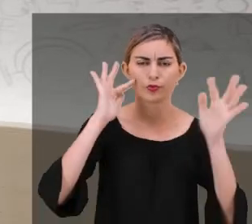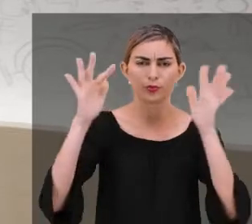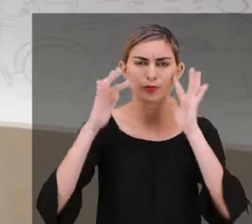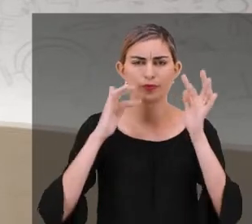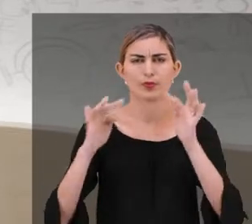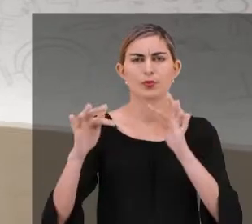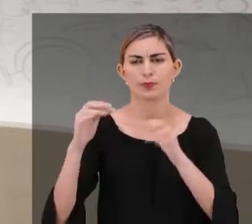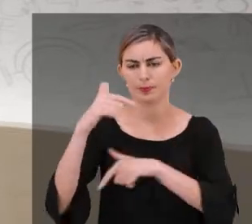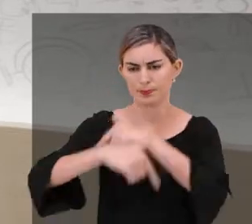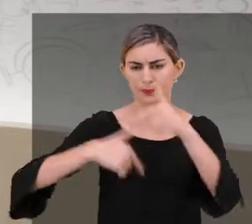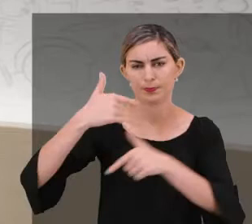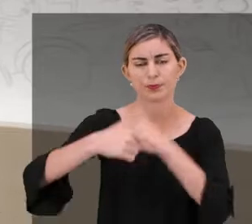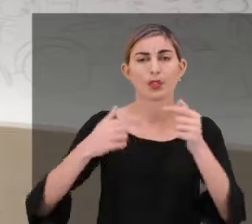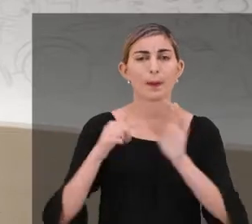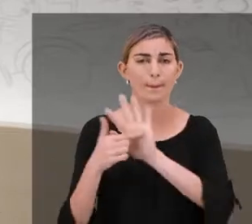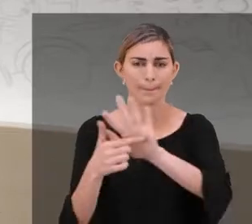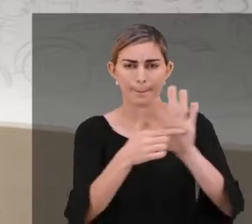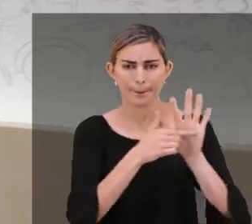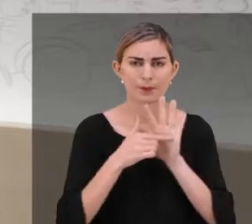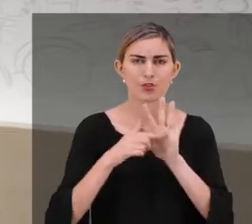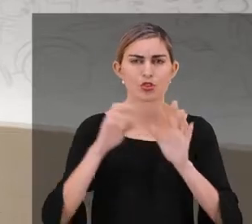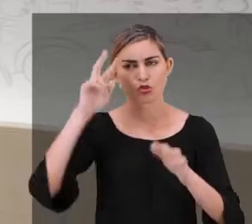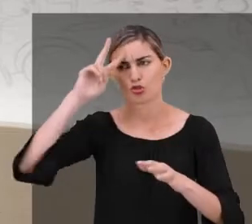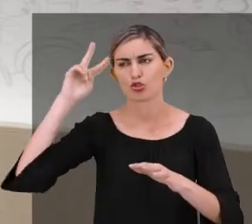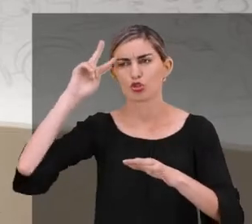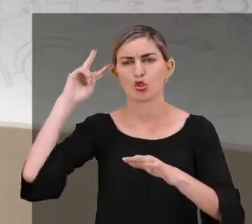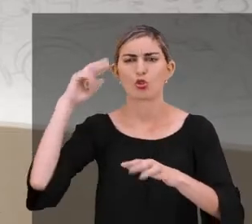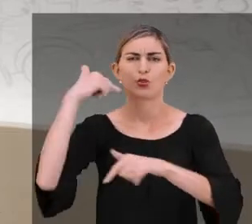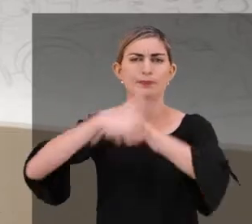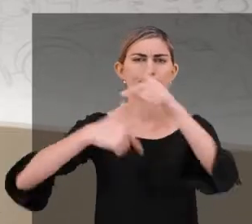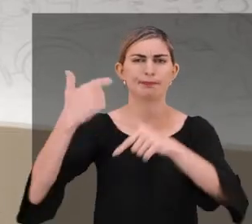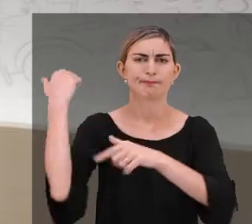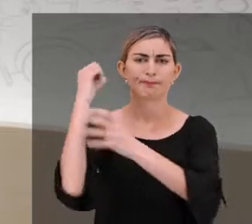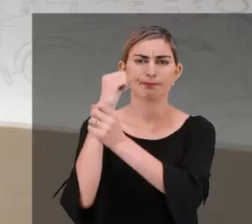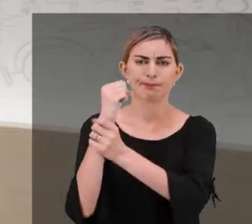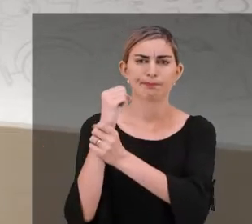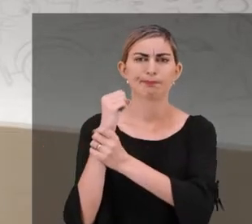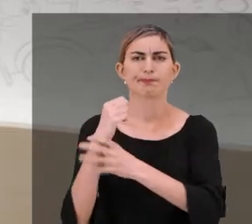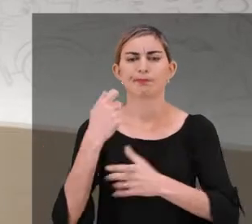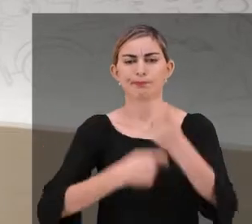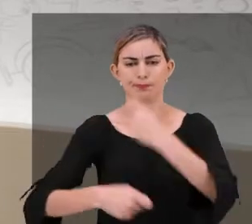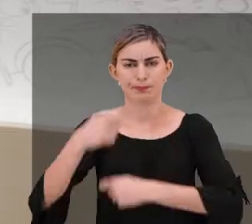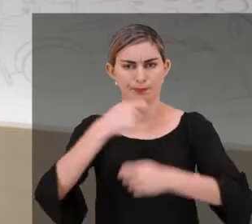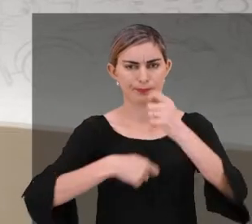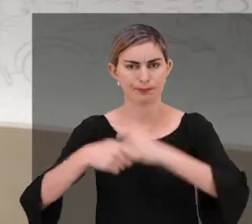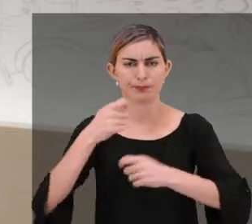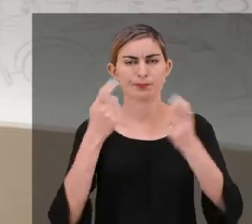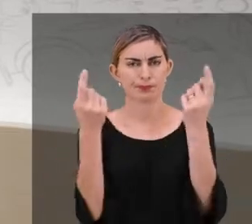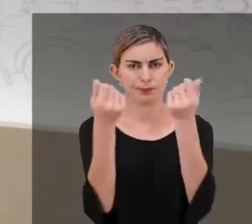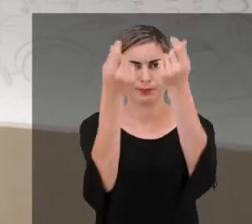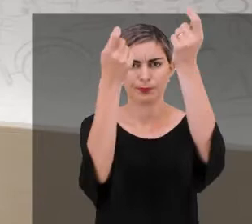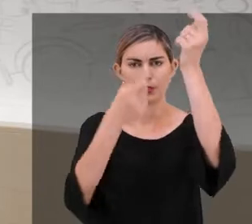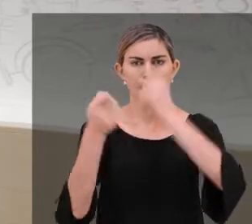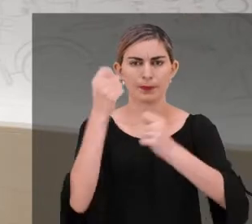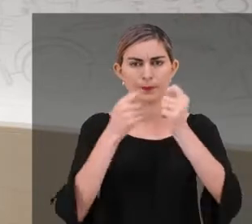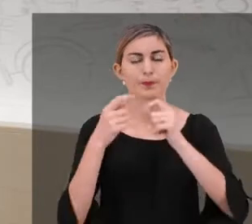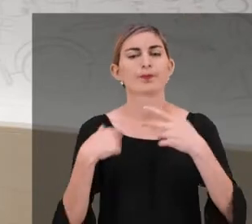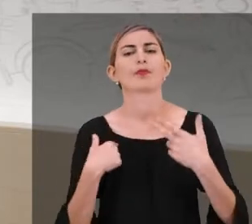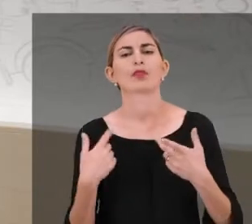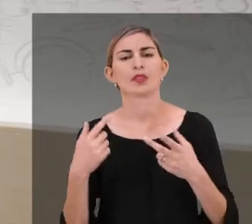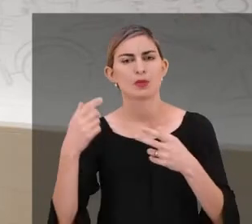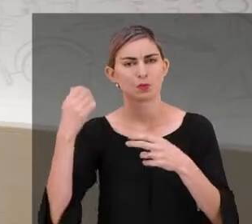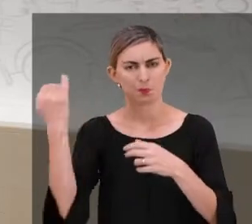da Fisiologia no Trabalho, onde nós iremos apresentar uma breve história do trabalho, segurança e ergonomia, né, que foram